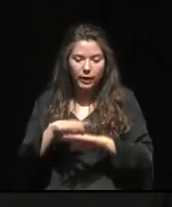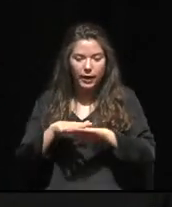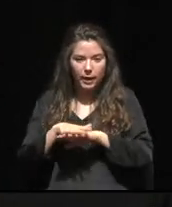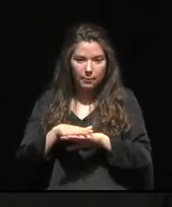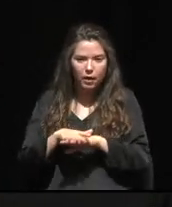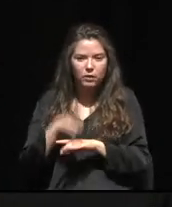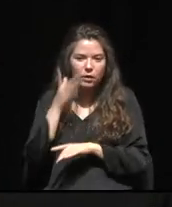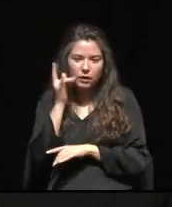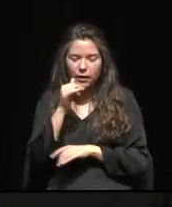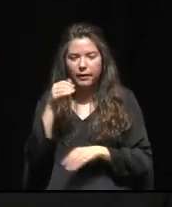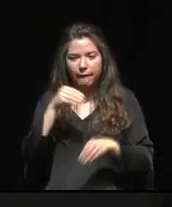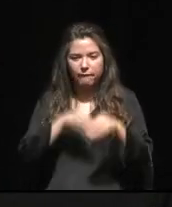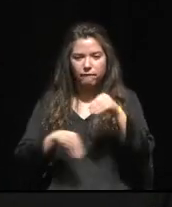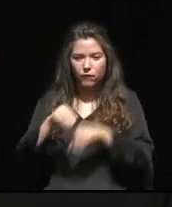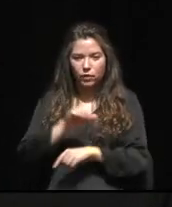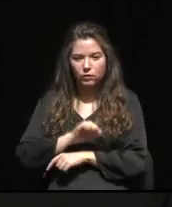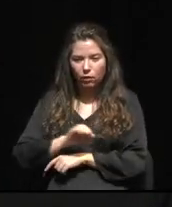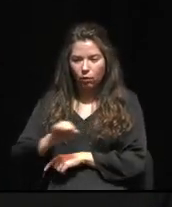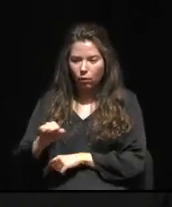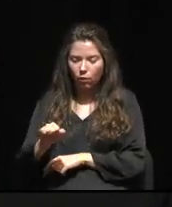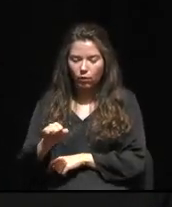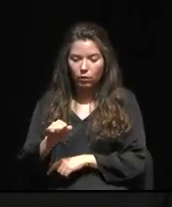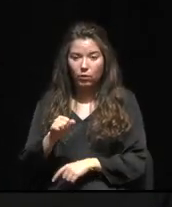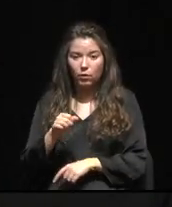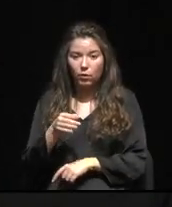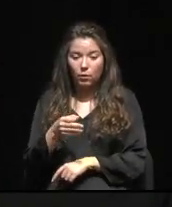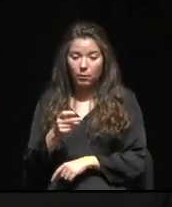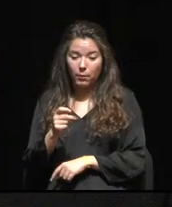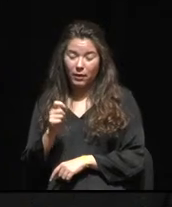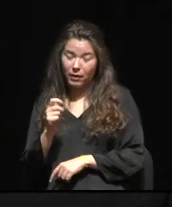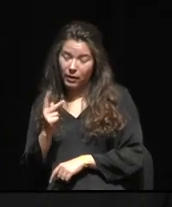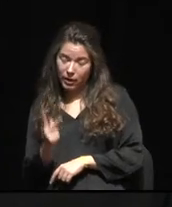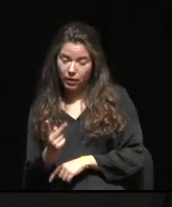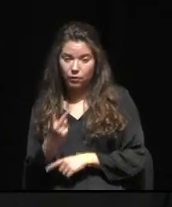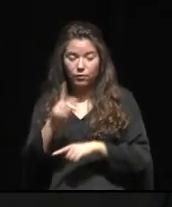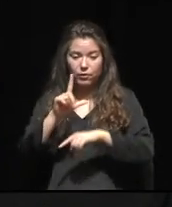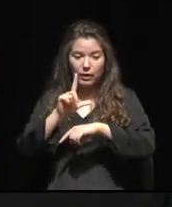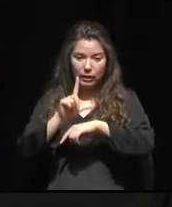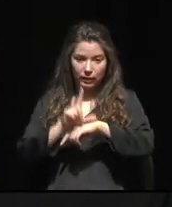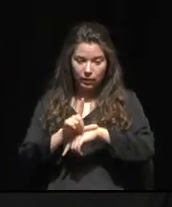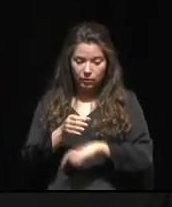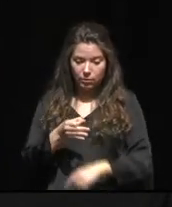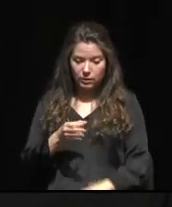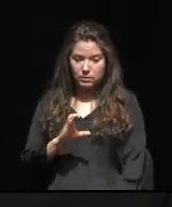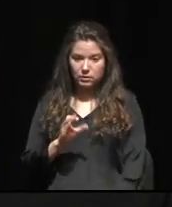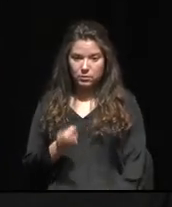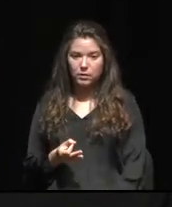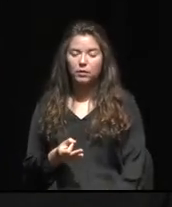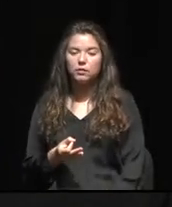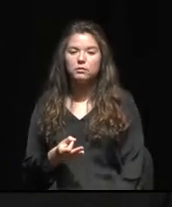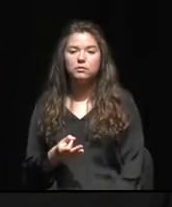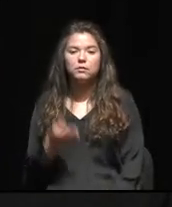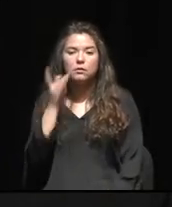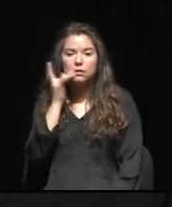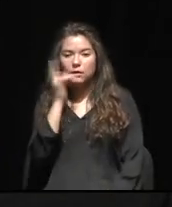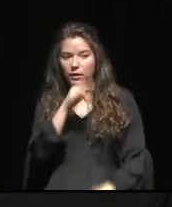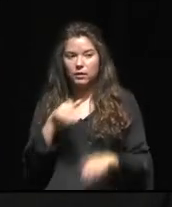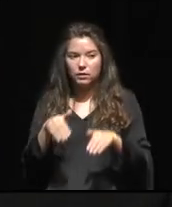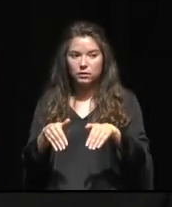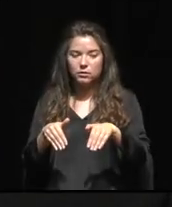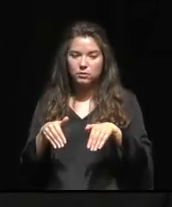Vota contra pev livre pev PCP quem se